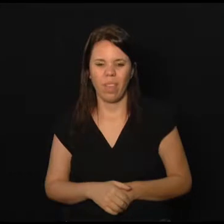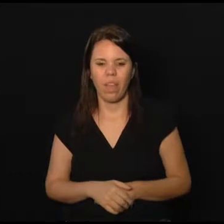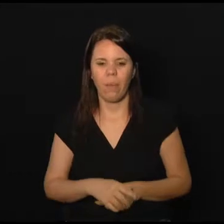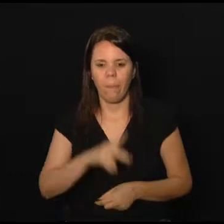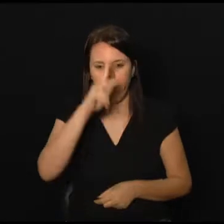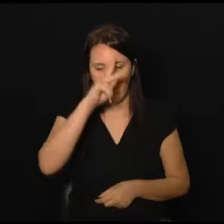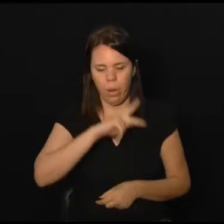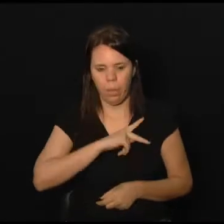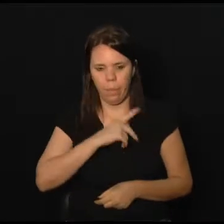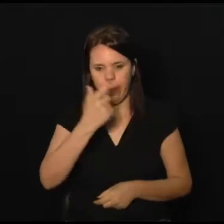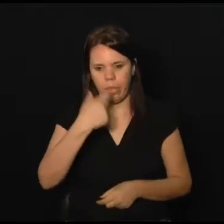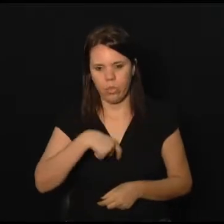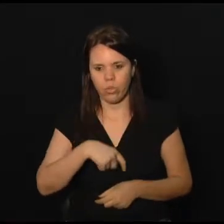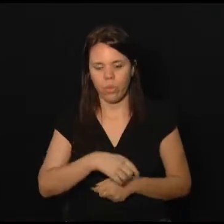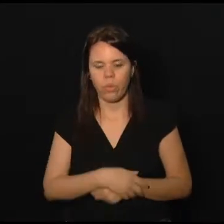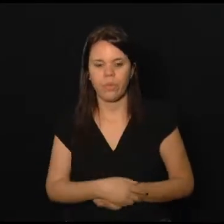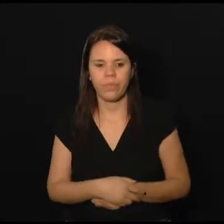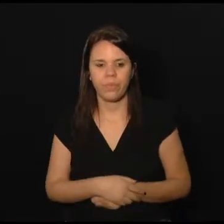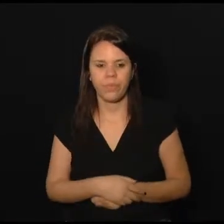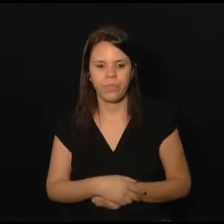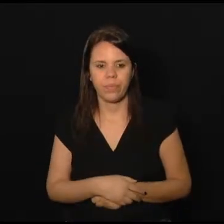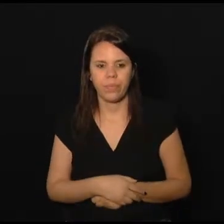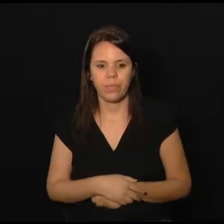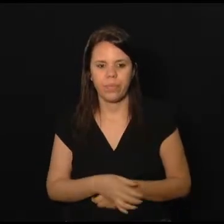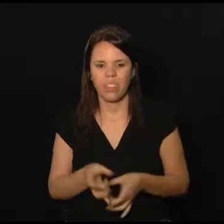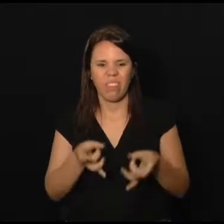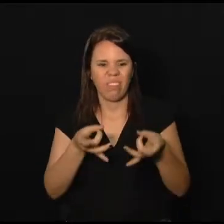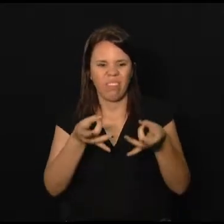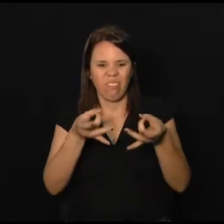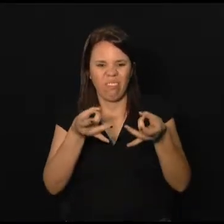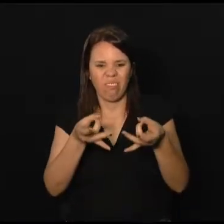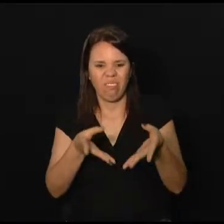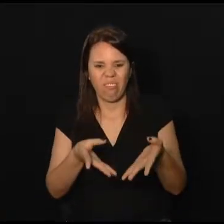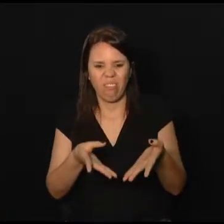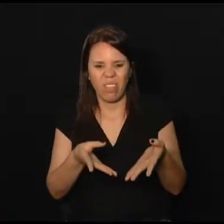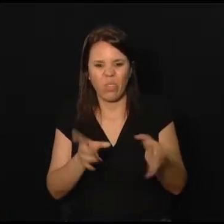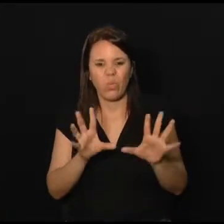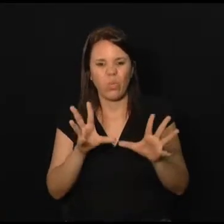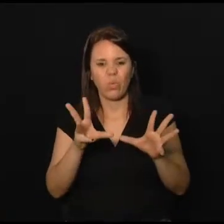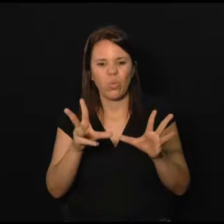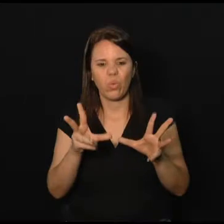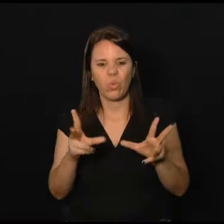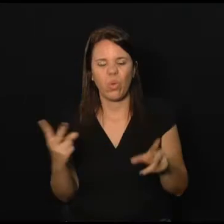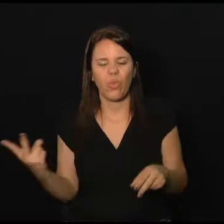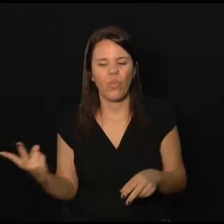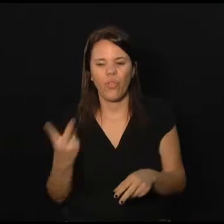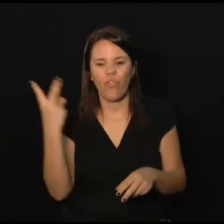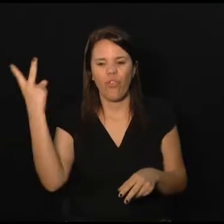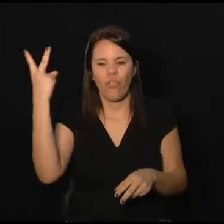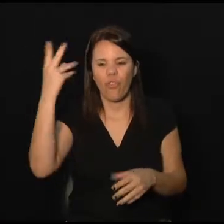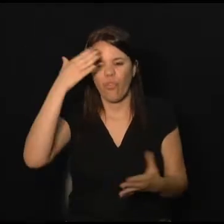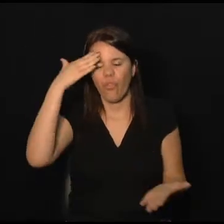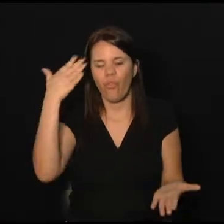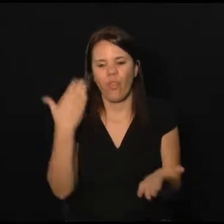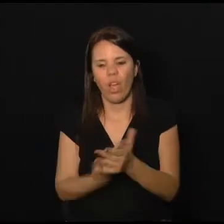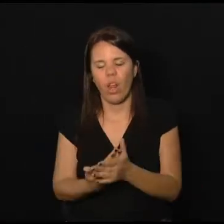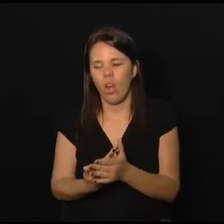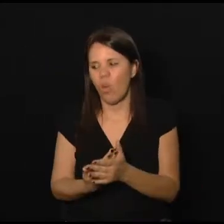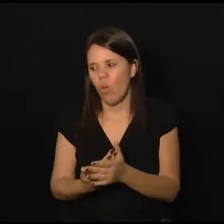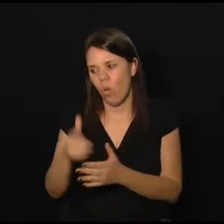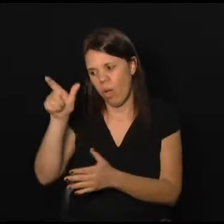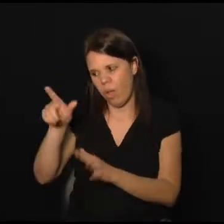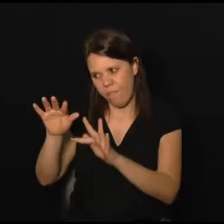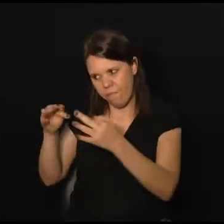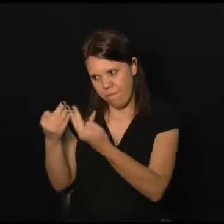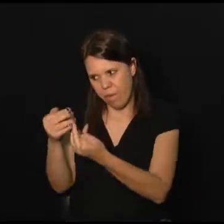conformando, ele, como eu falei agora há pouco, ele abre a mão dos seus valores, né? E justamente para tentar salvar esse dependente. Então,